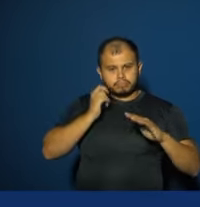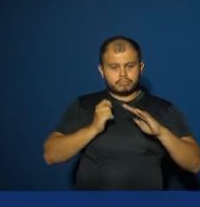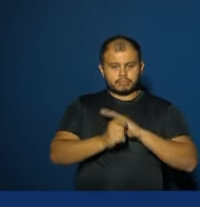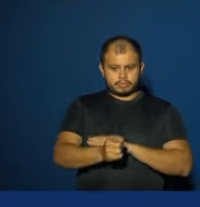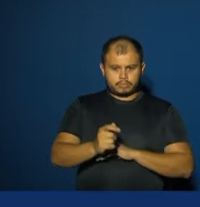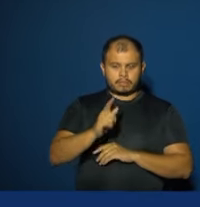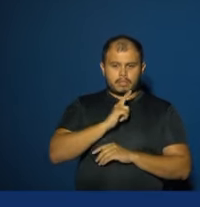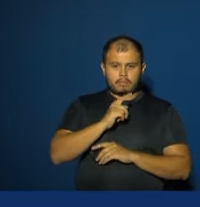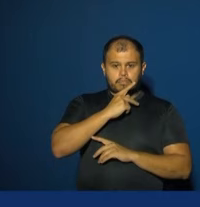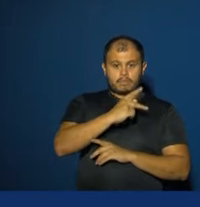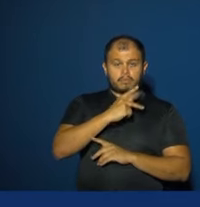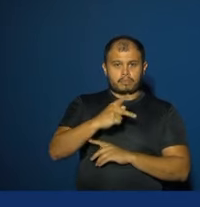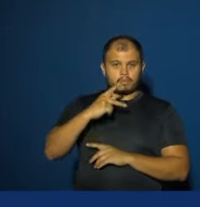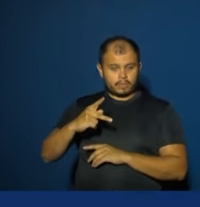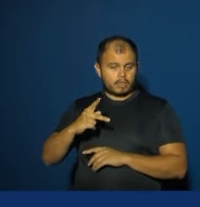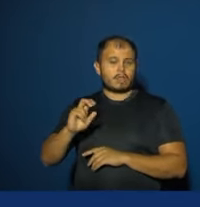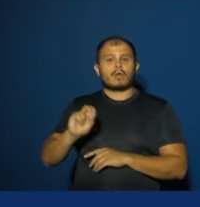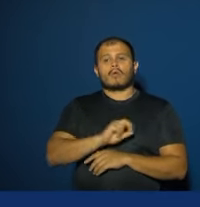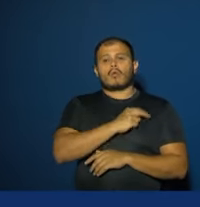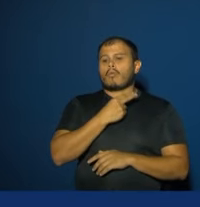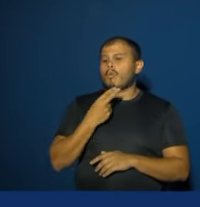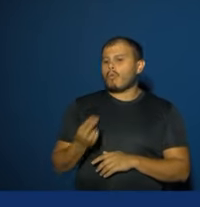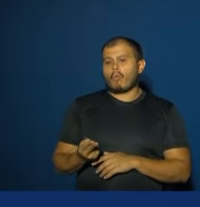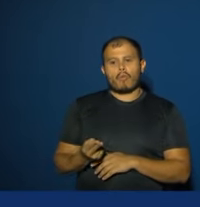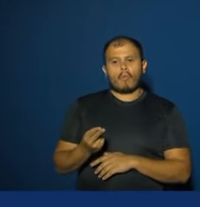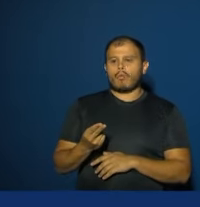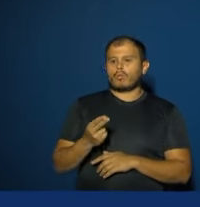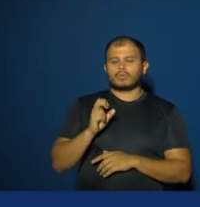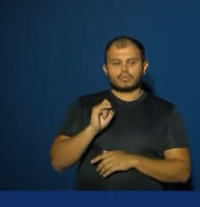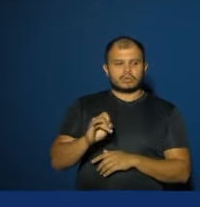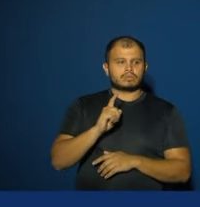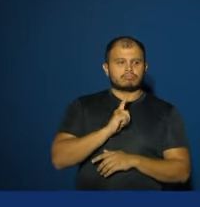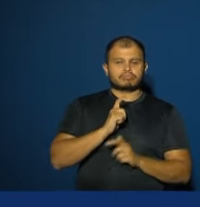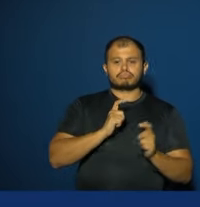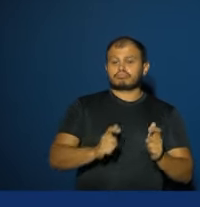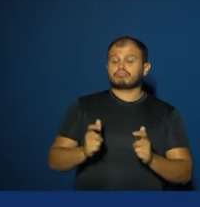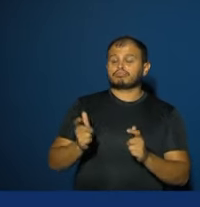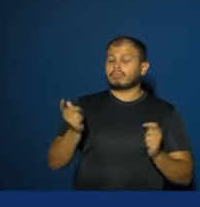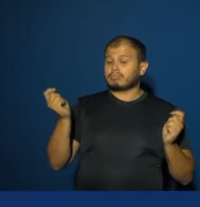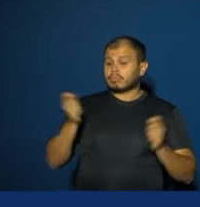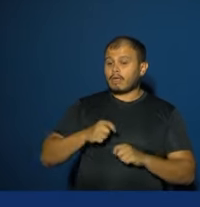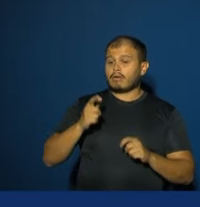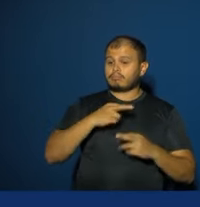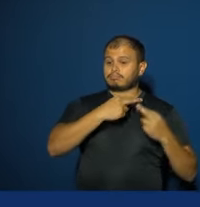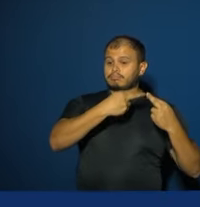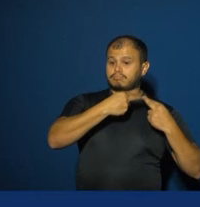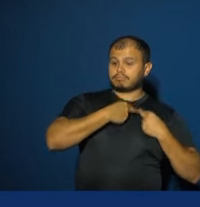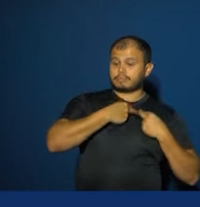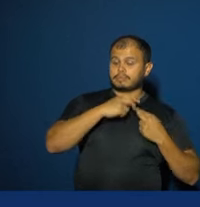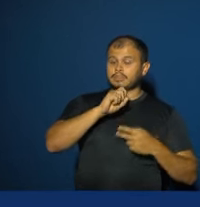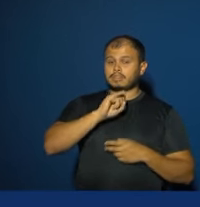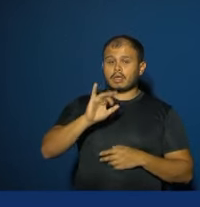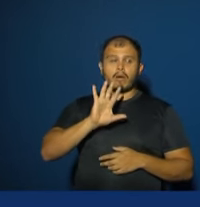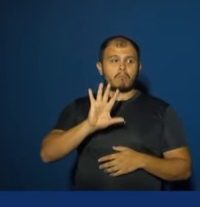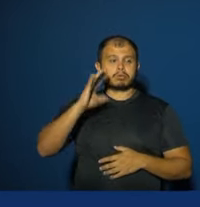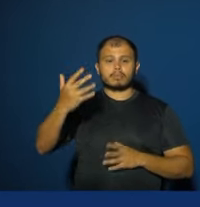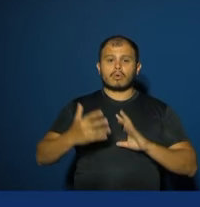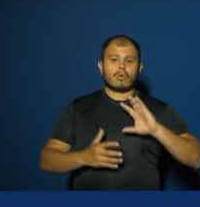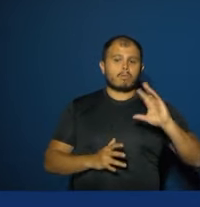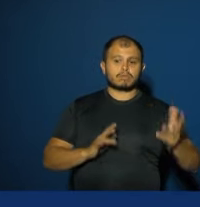ppp pista ou ou ou eh concessionário a responsabilidade pelo dano